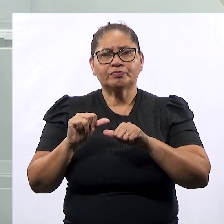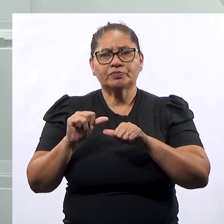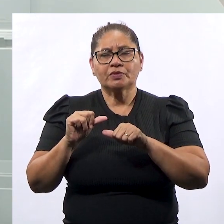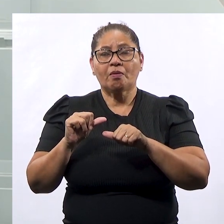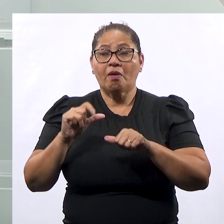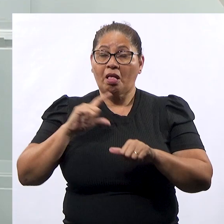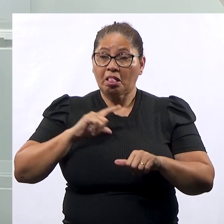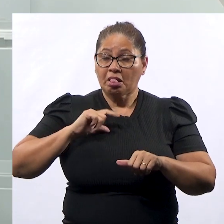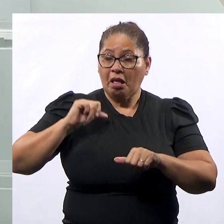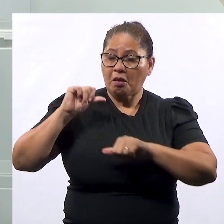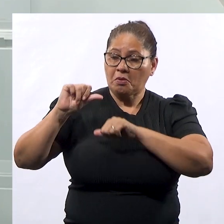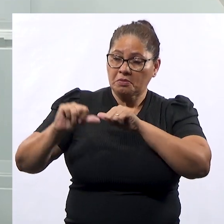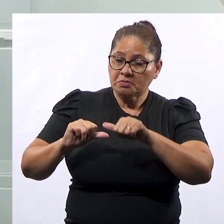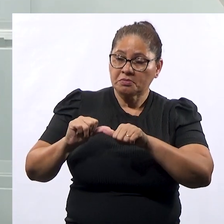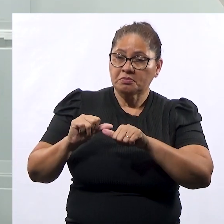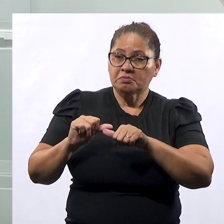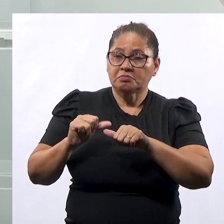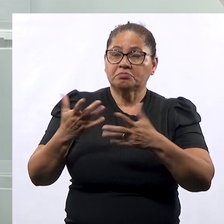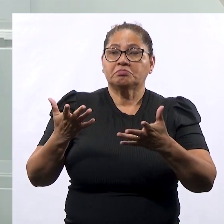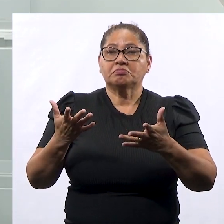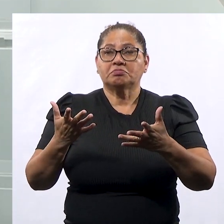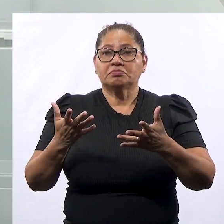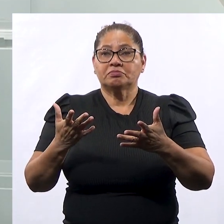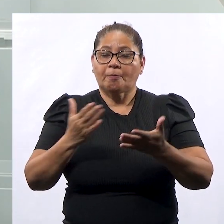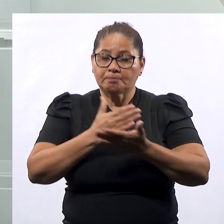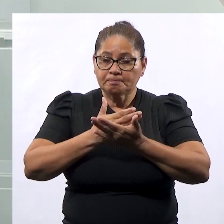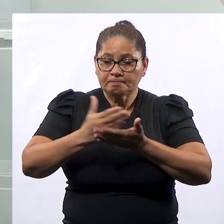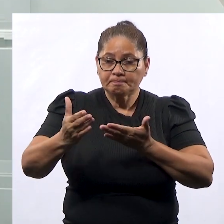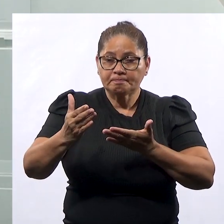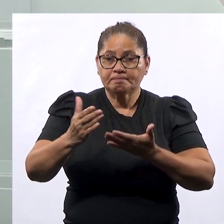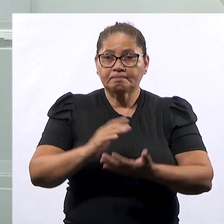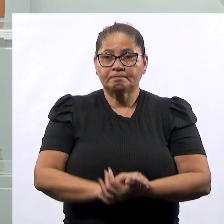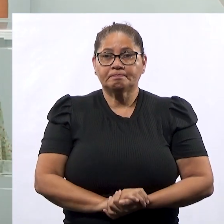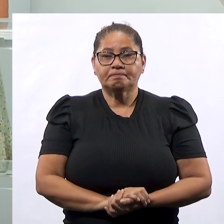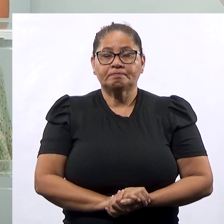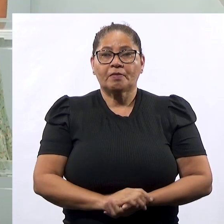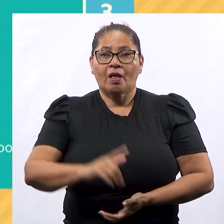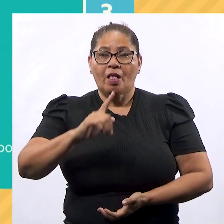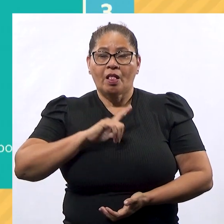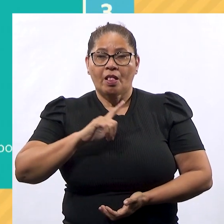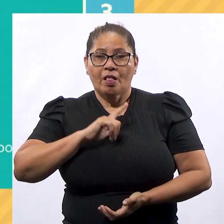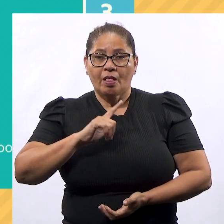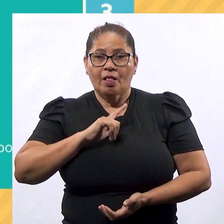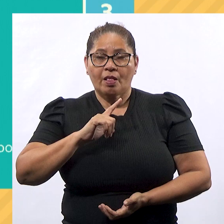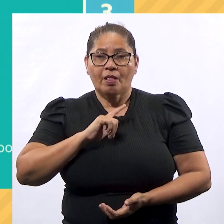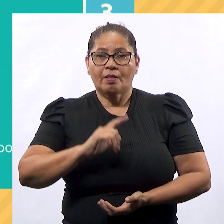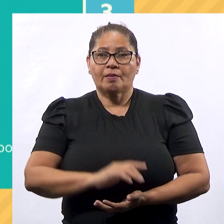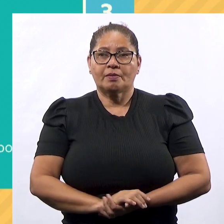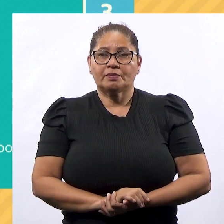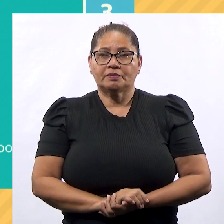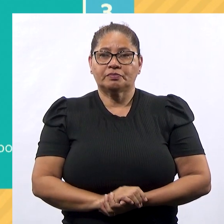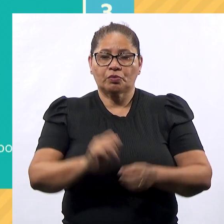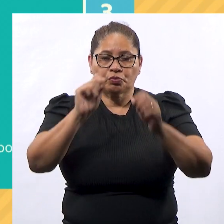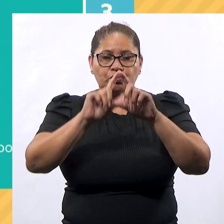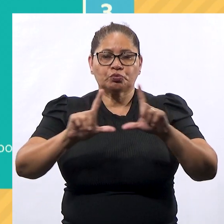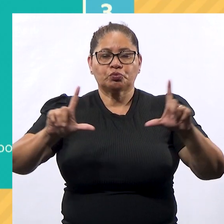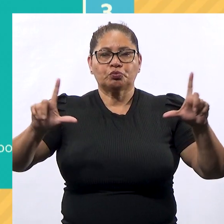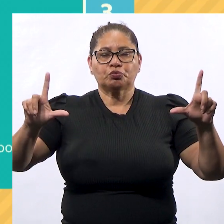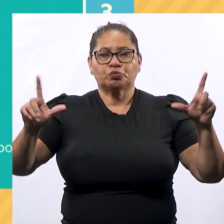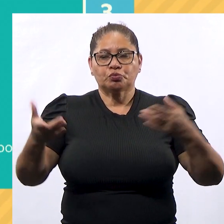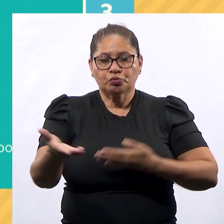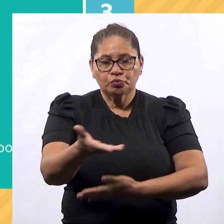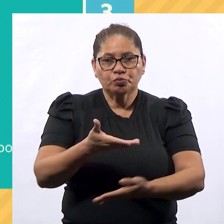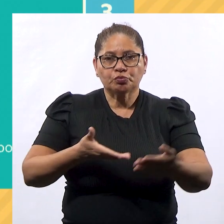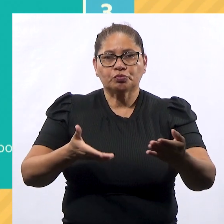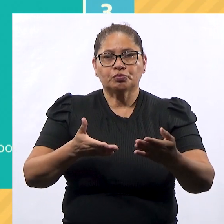há a mudança de paradigma. Então, vamos começar. Aqui a gente tem a nossa tela interativa,